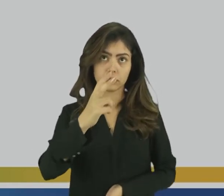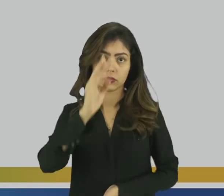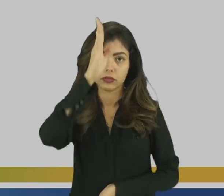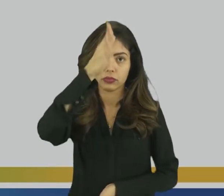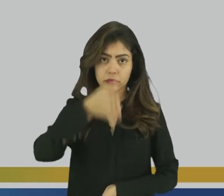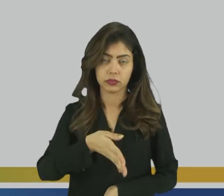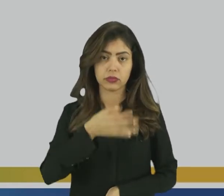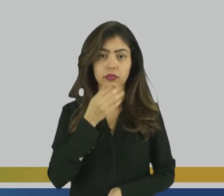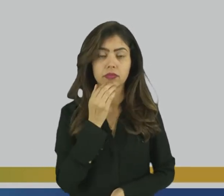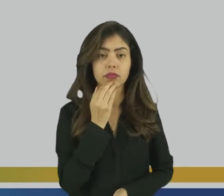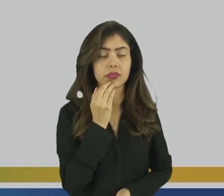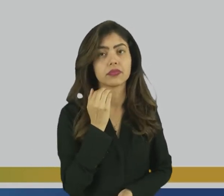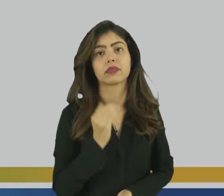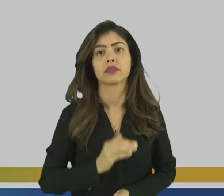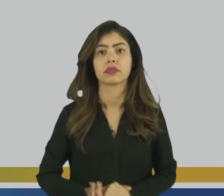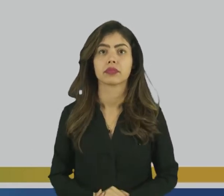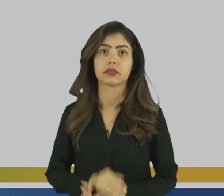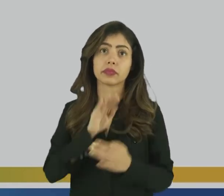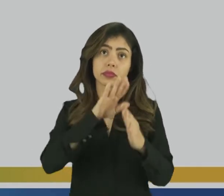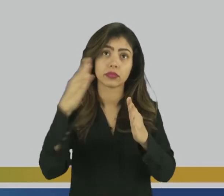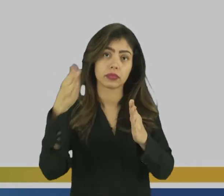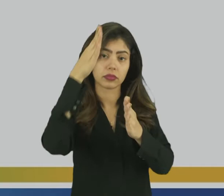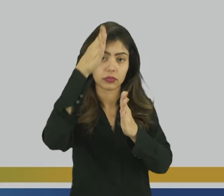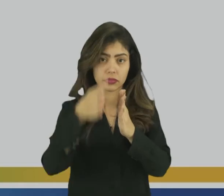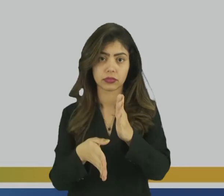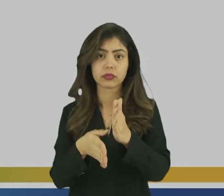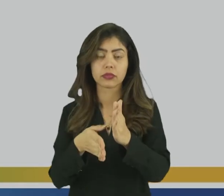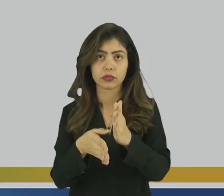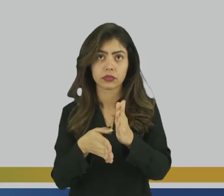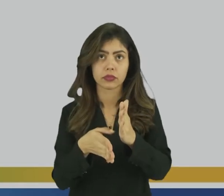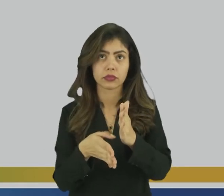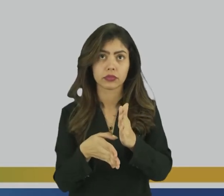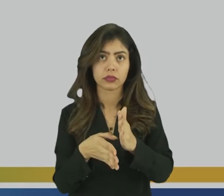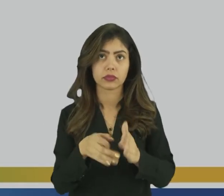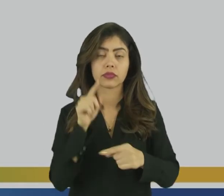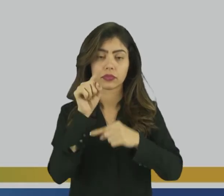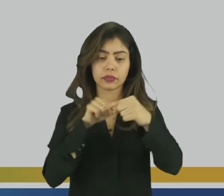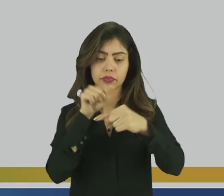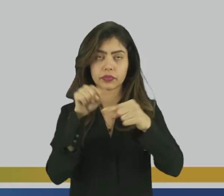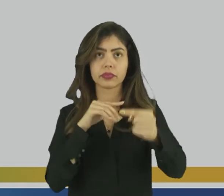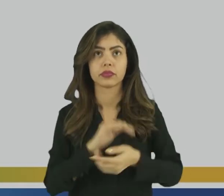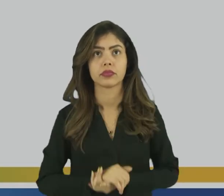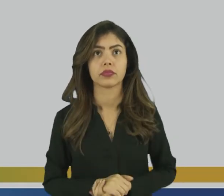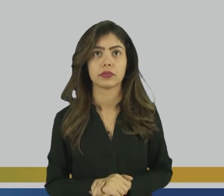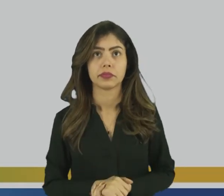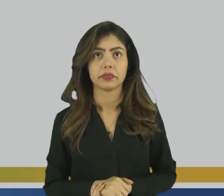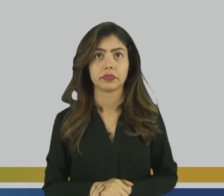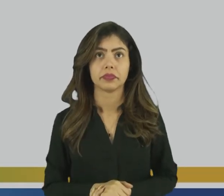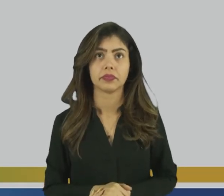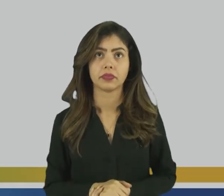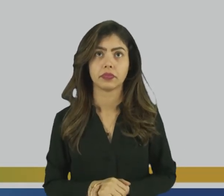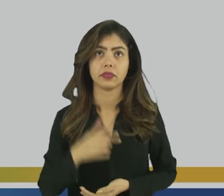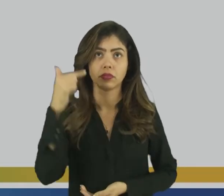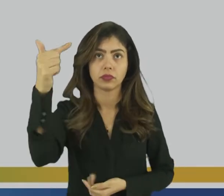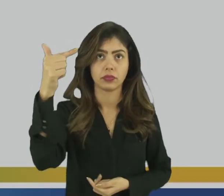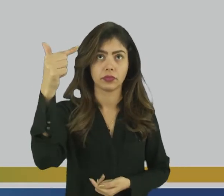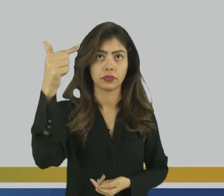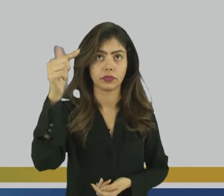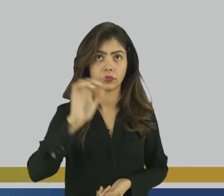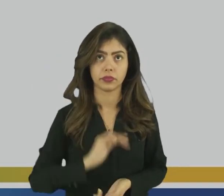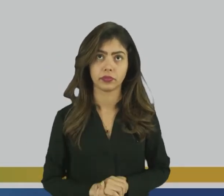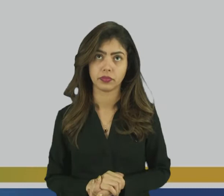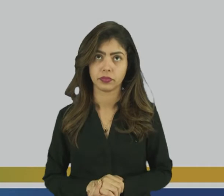colocar um do lado do outro, e ao lado uma barrinha vertical. E vamos fazer a divisão simultânea. 2 dá para dividir por